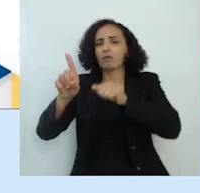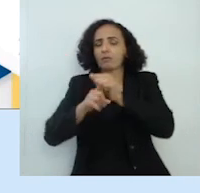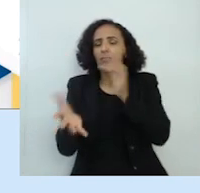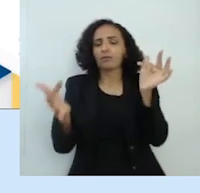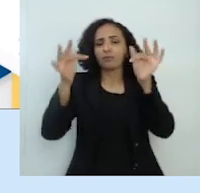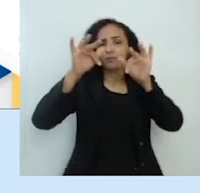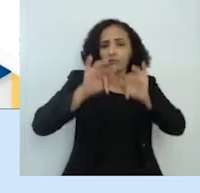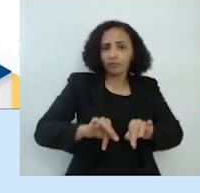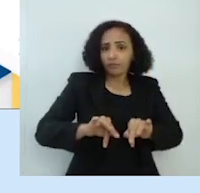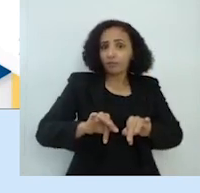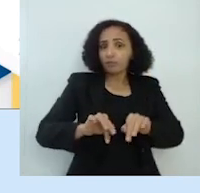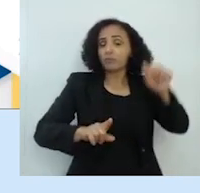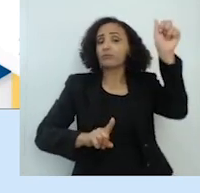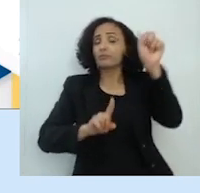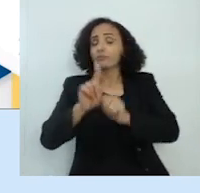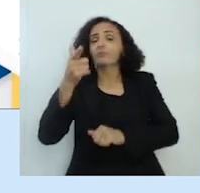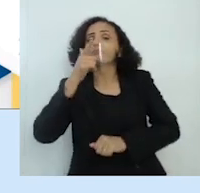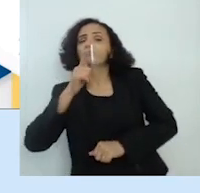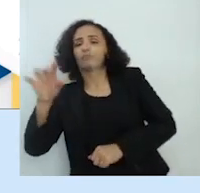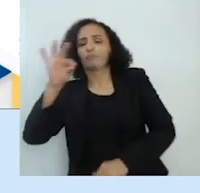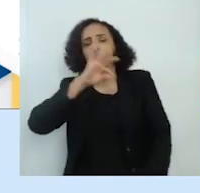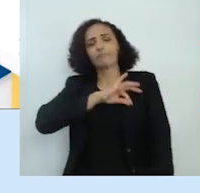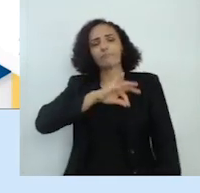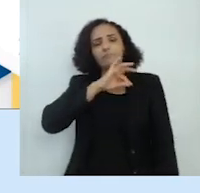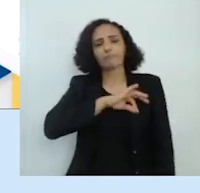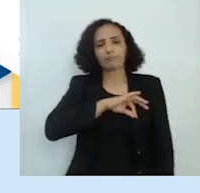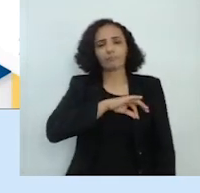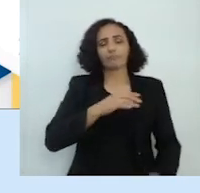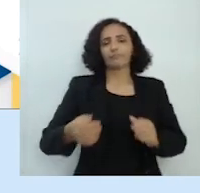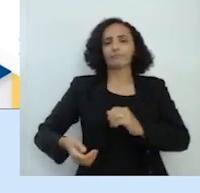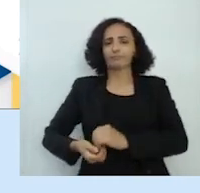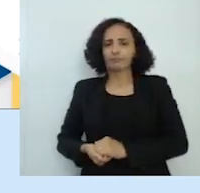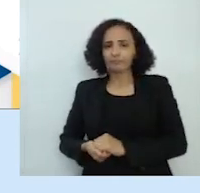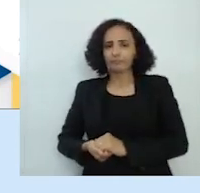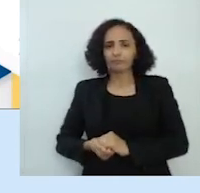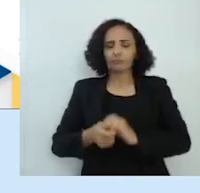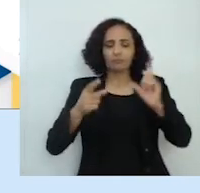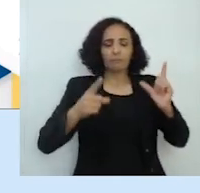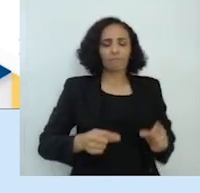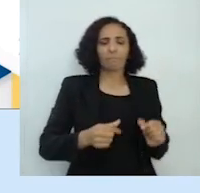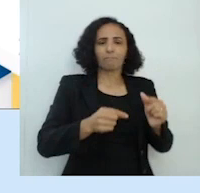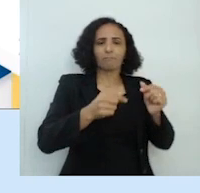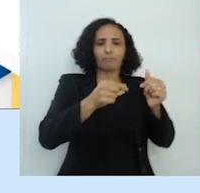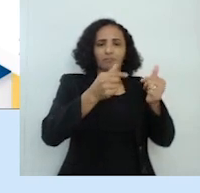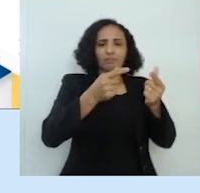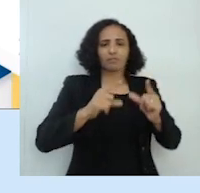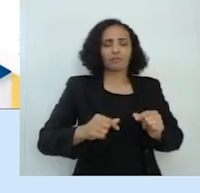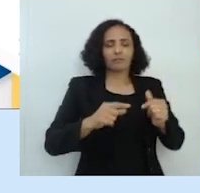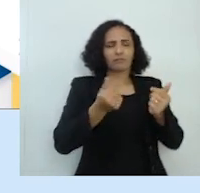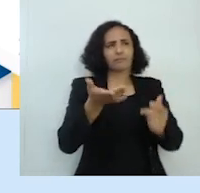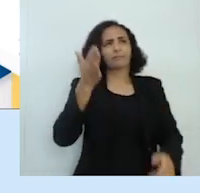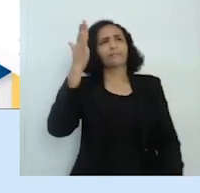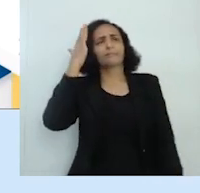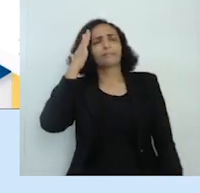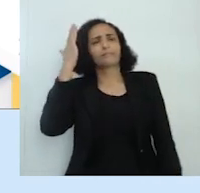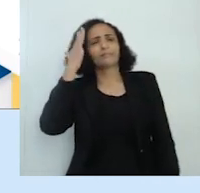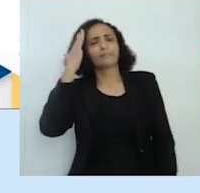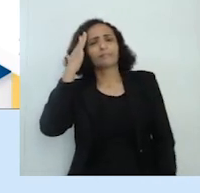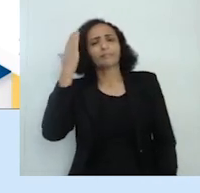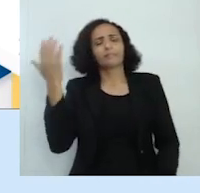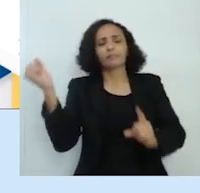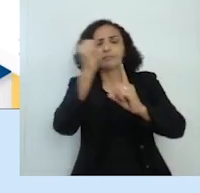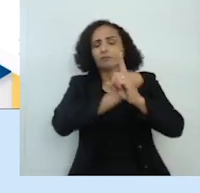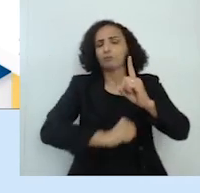meu salário. O modo de produção capitalista faz com que o trabalhador ele não seja consciente do seu trabalho na